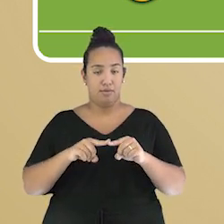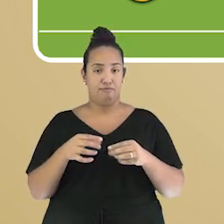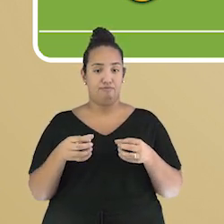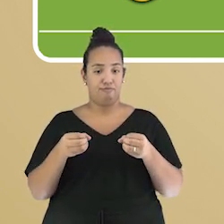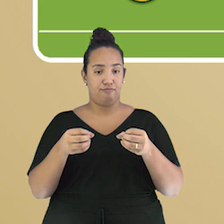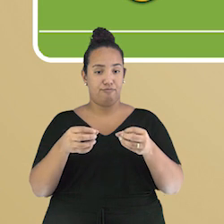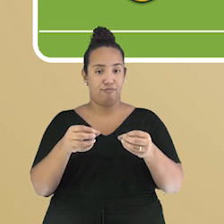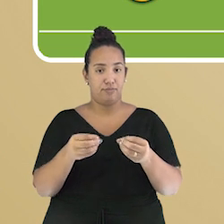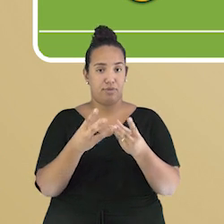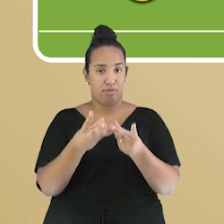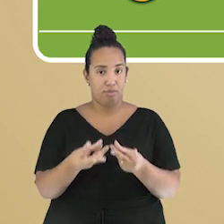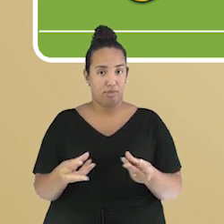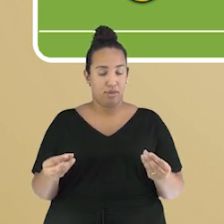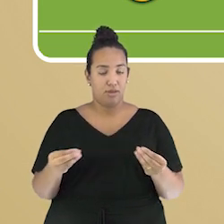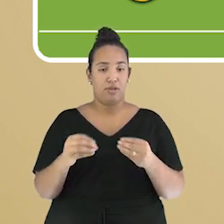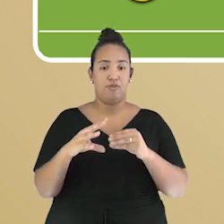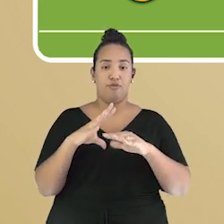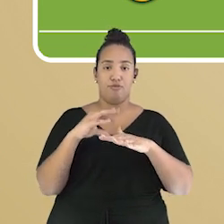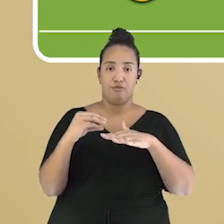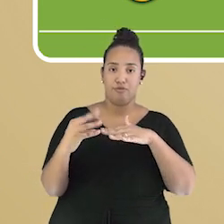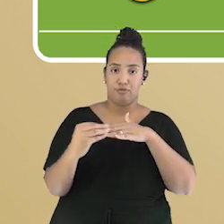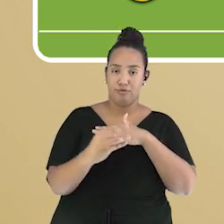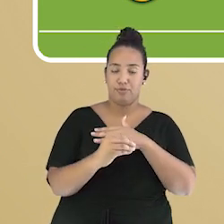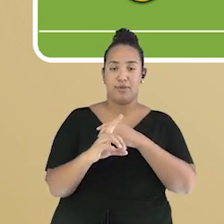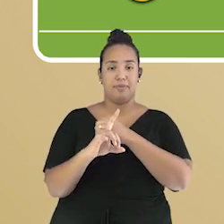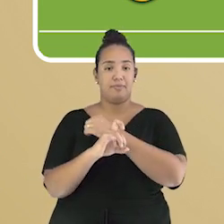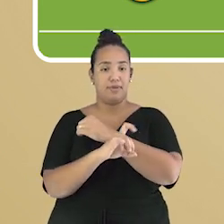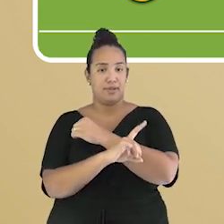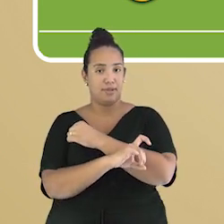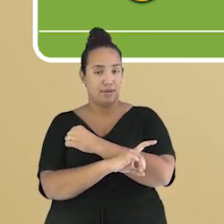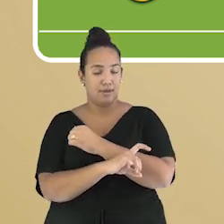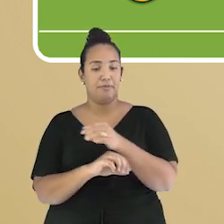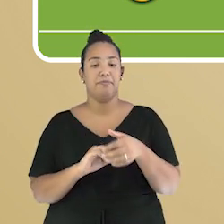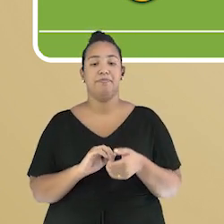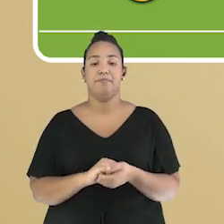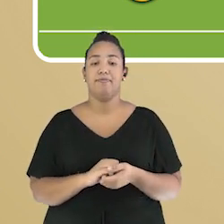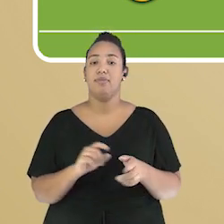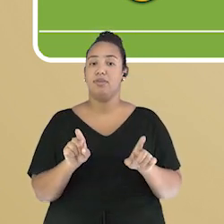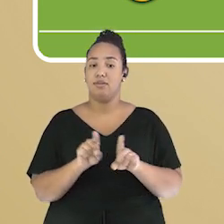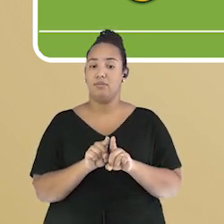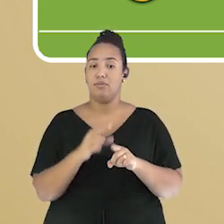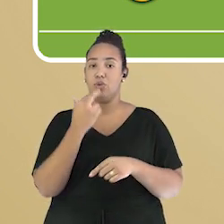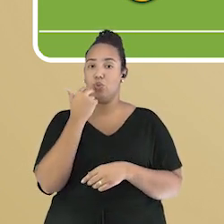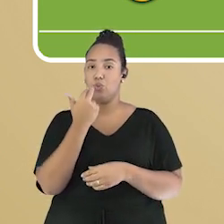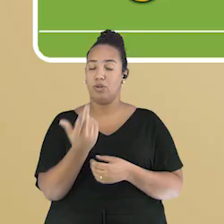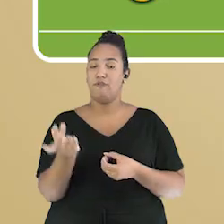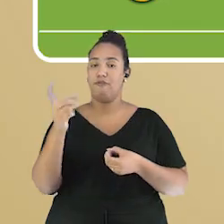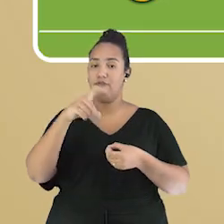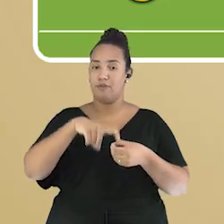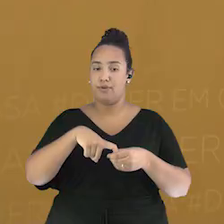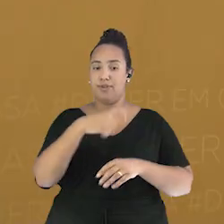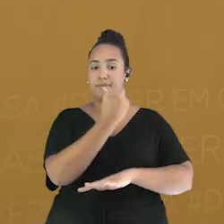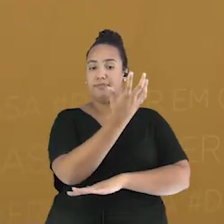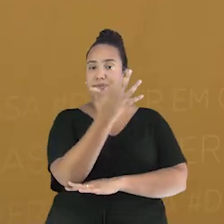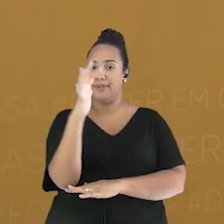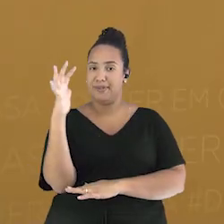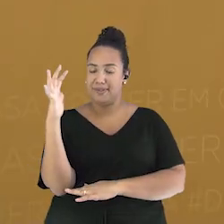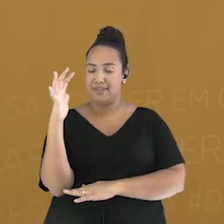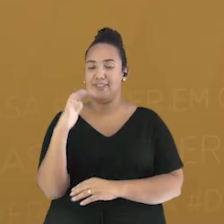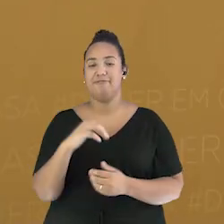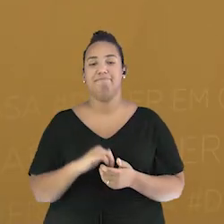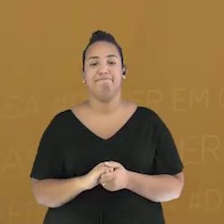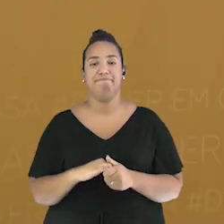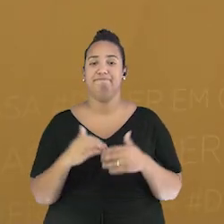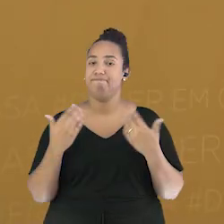orgânica feita por fungos e bactérias e de redistribui os nutrientes para a natureza. E